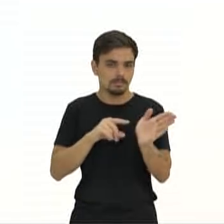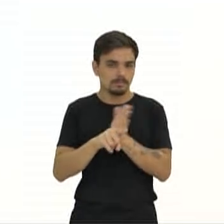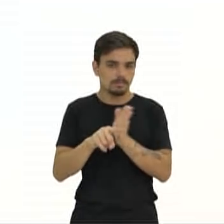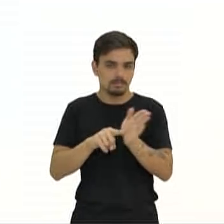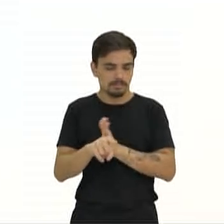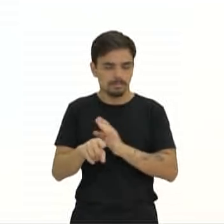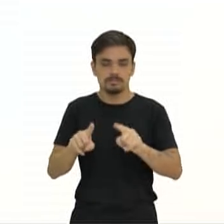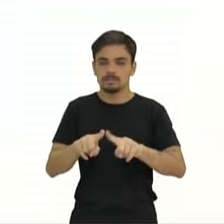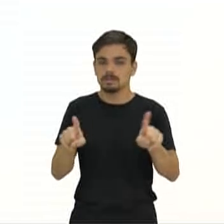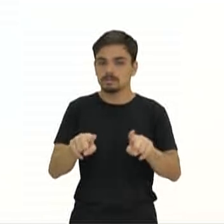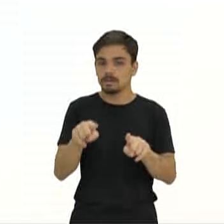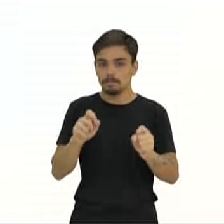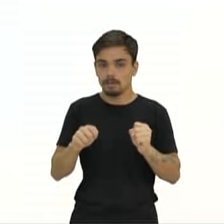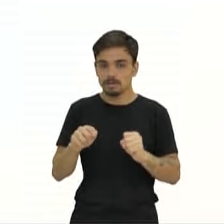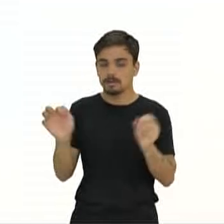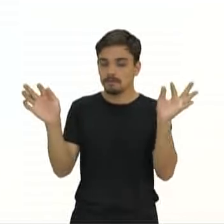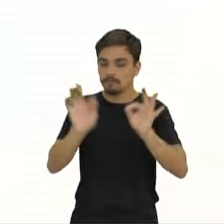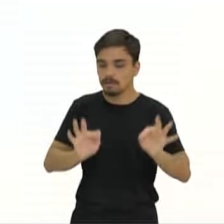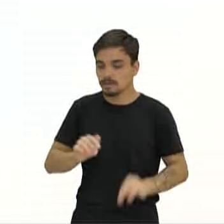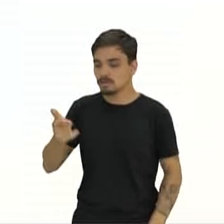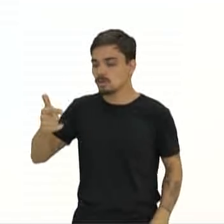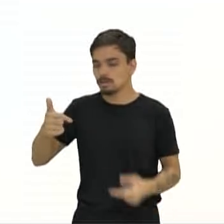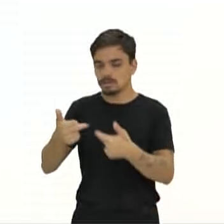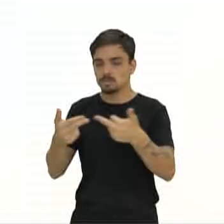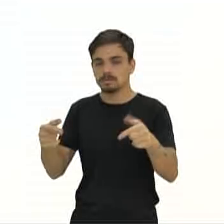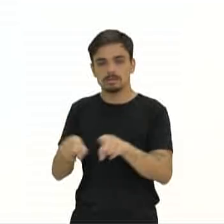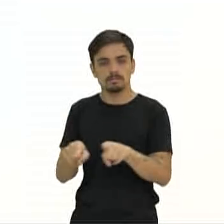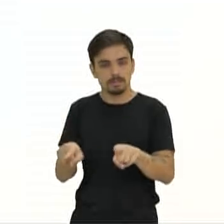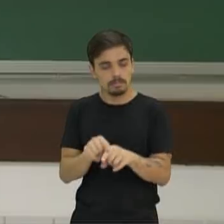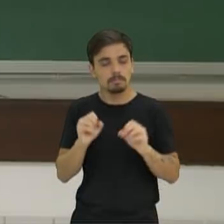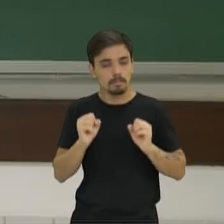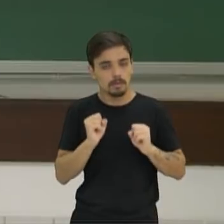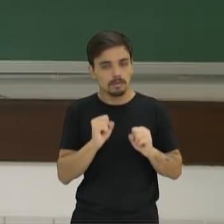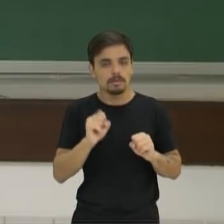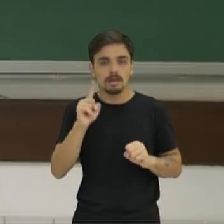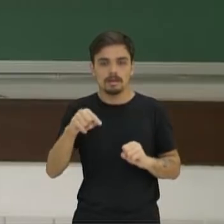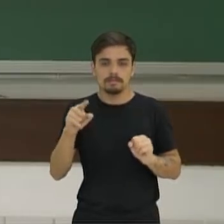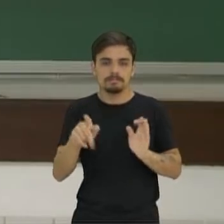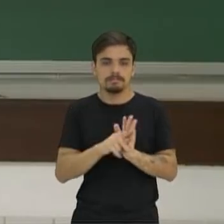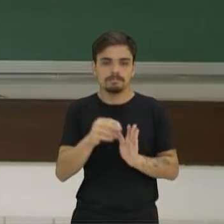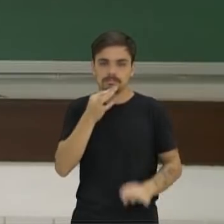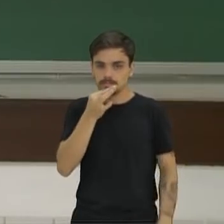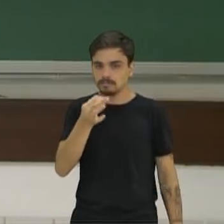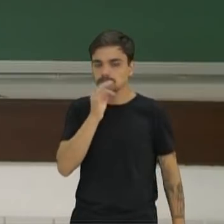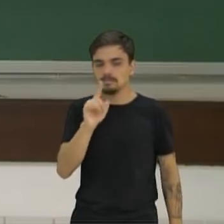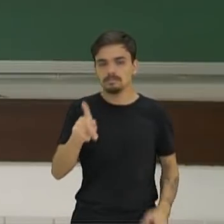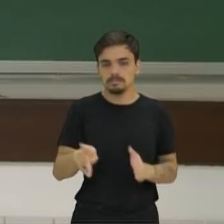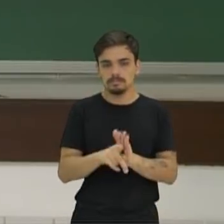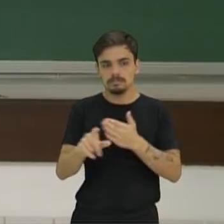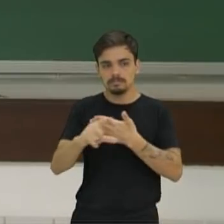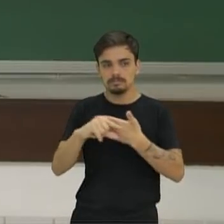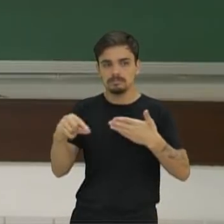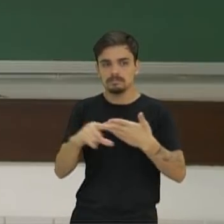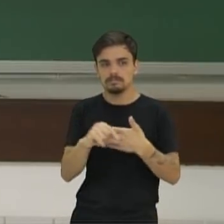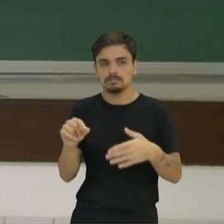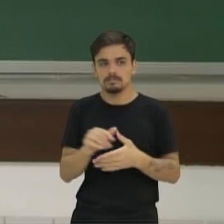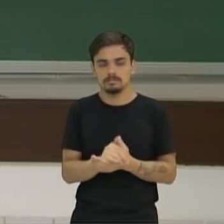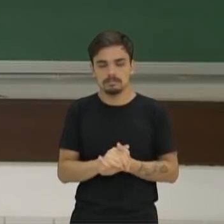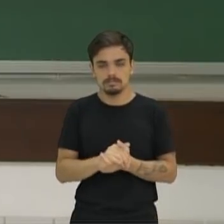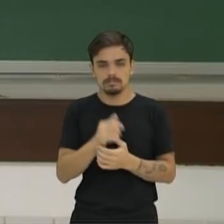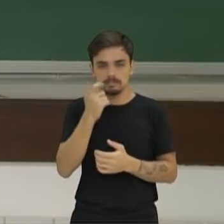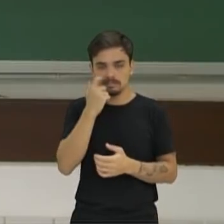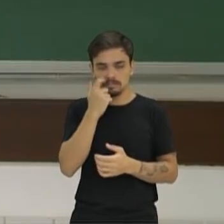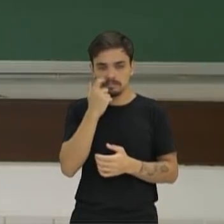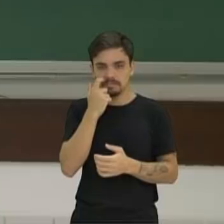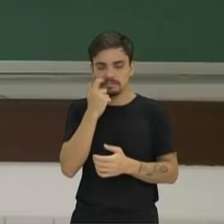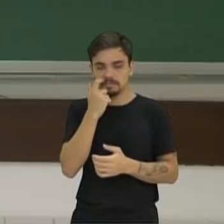questionamentos. Você pode ser feliz com outras coisas. Então, essa é a opinião da nossa articulista.